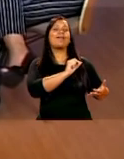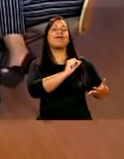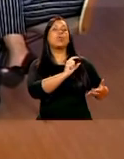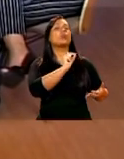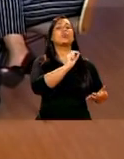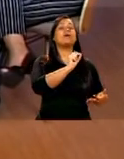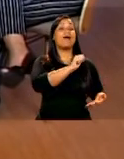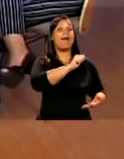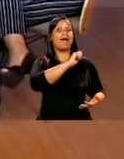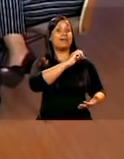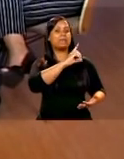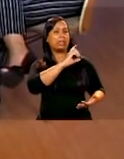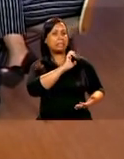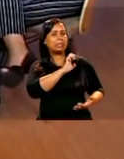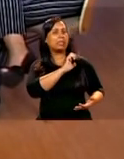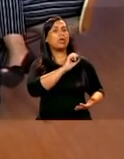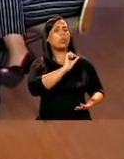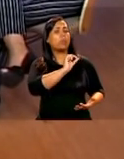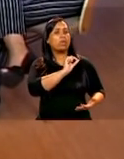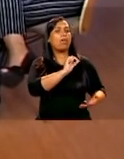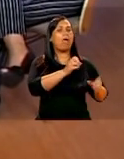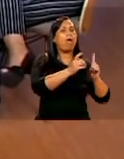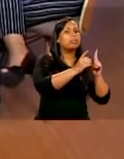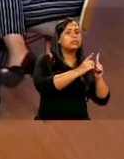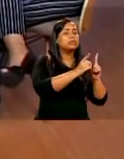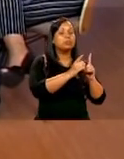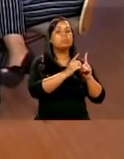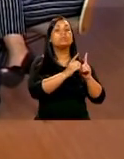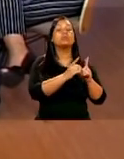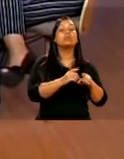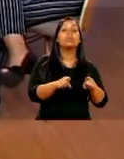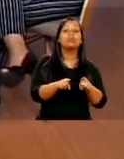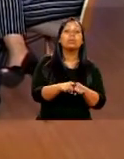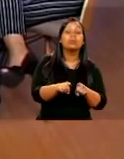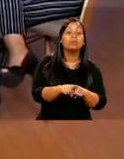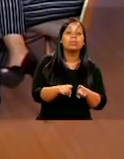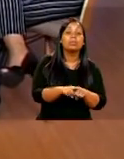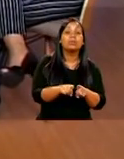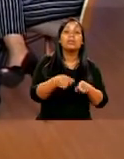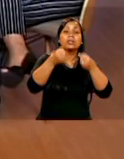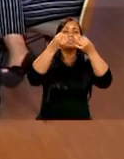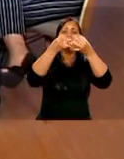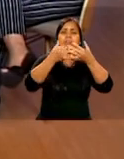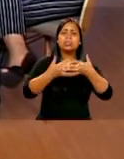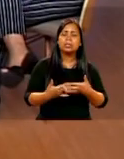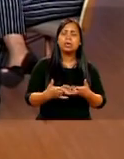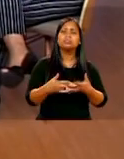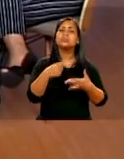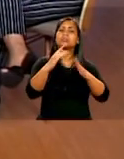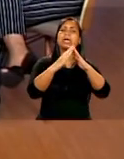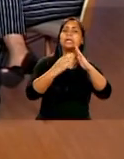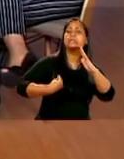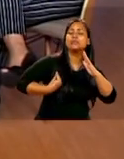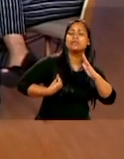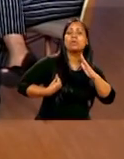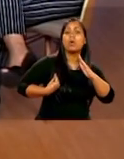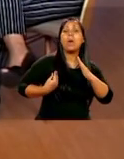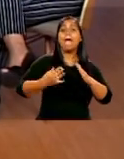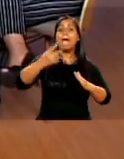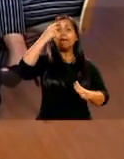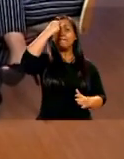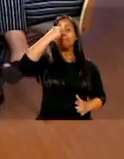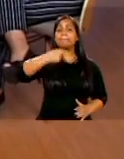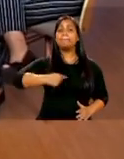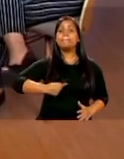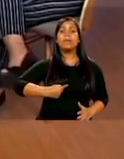o que é a ACD, os tipos de atendimentos. E agora eu queria que vocês me contassem para quem está em casa, qual que é o perfil do